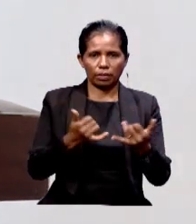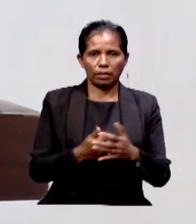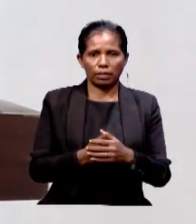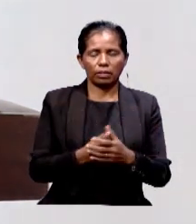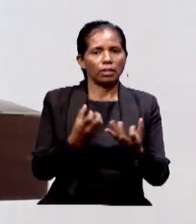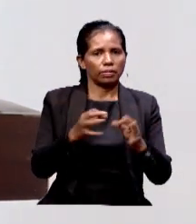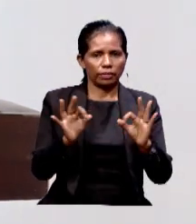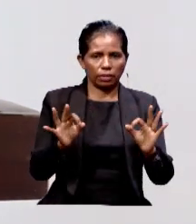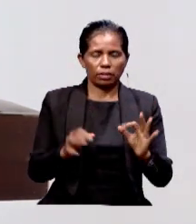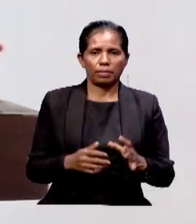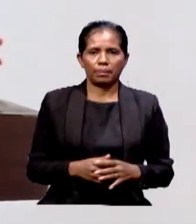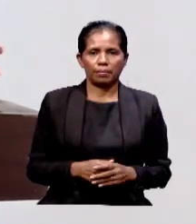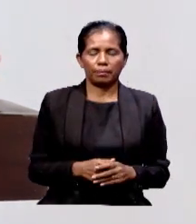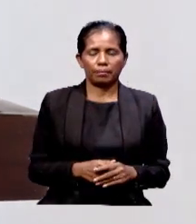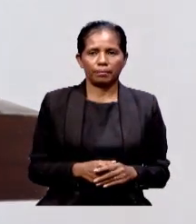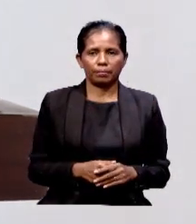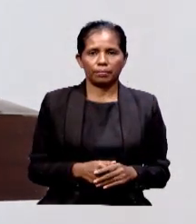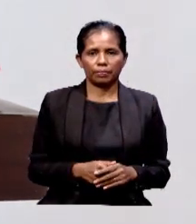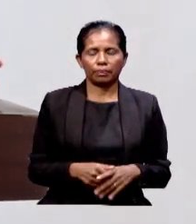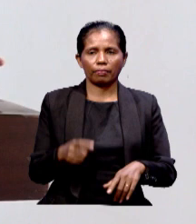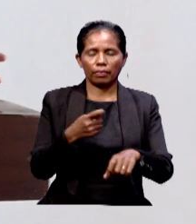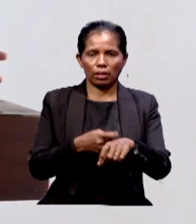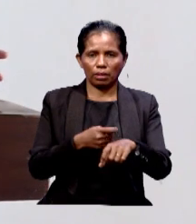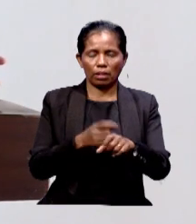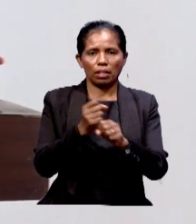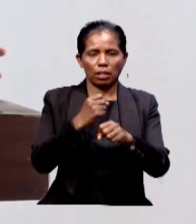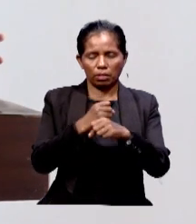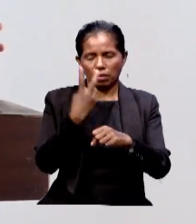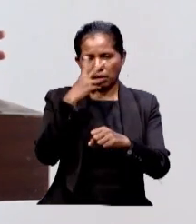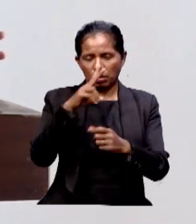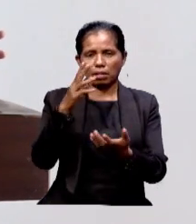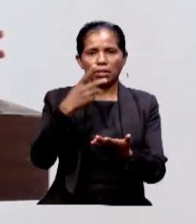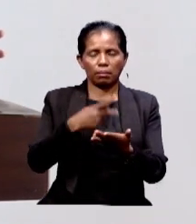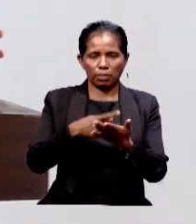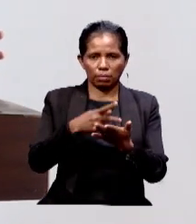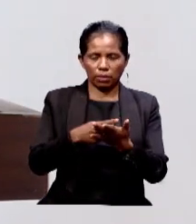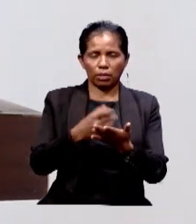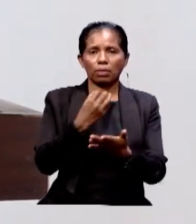finaliza. E ao mesmo tempo, há uma evolução da proposta financeira.